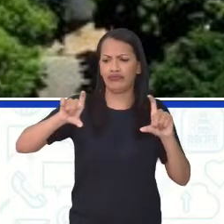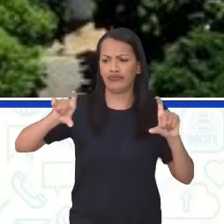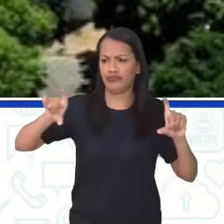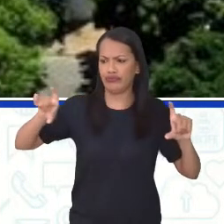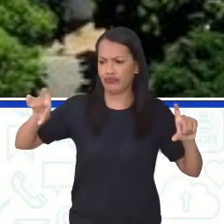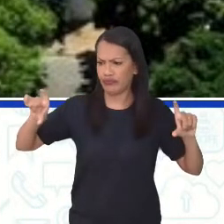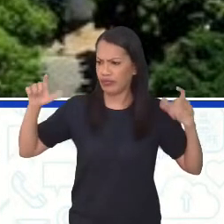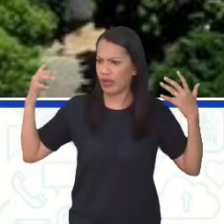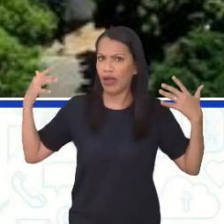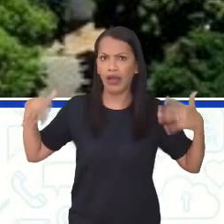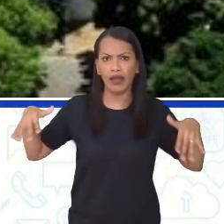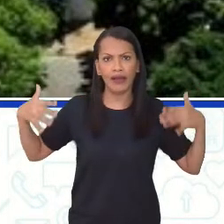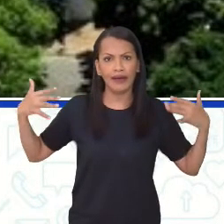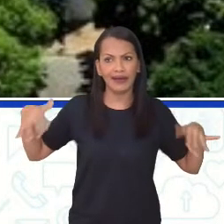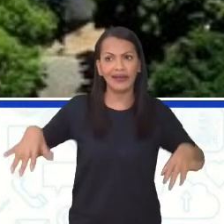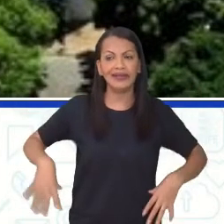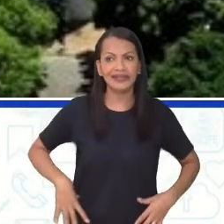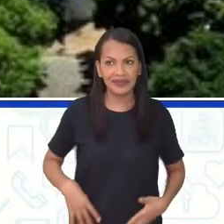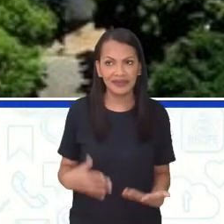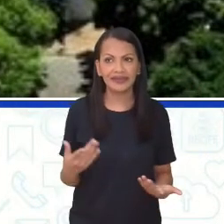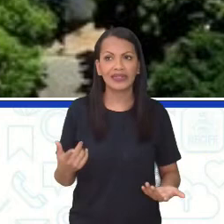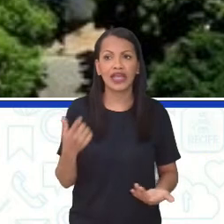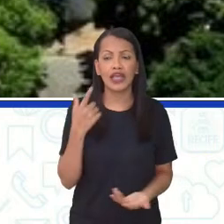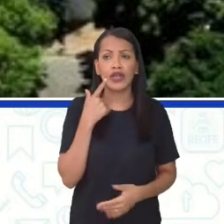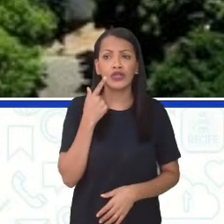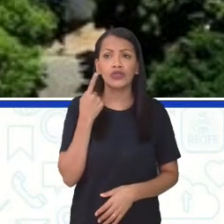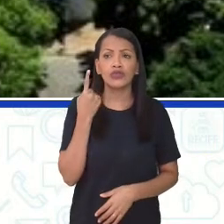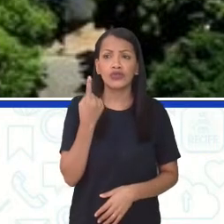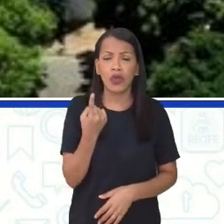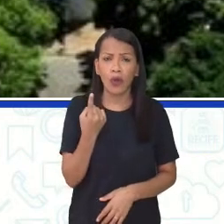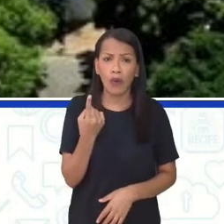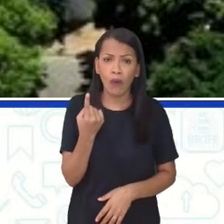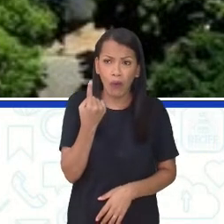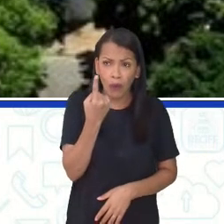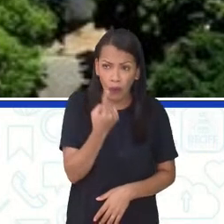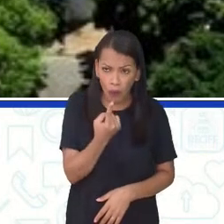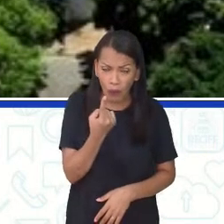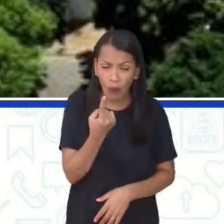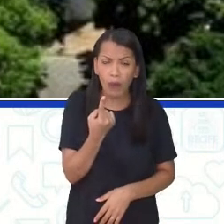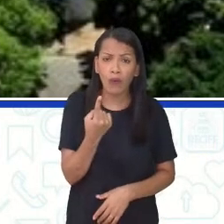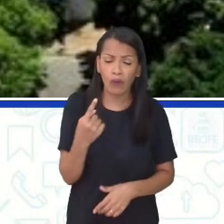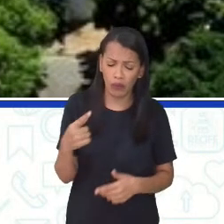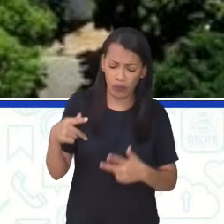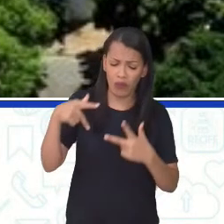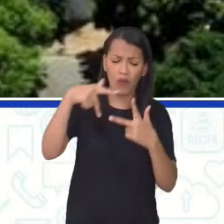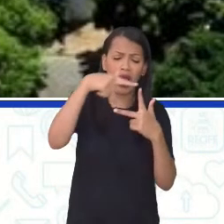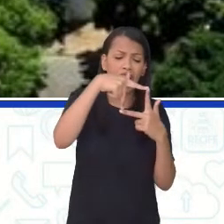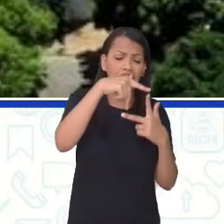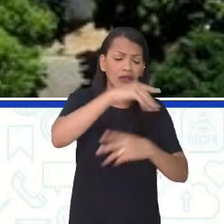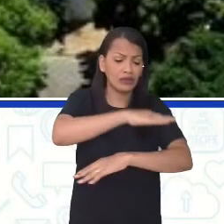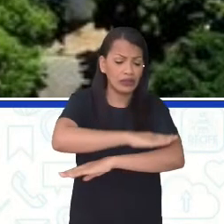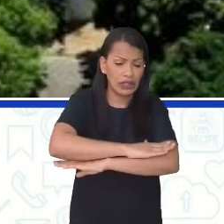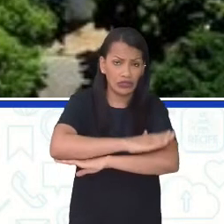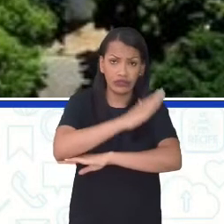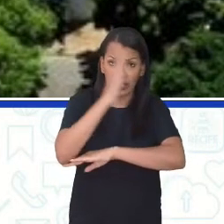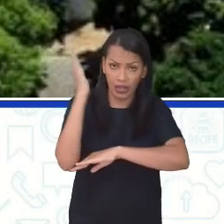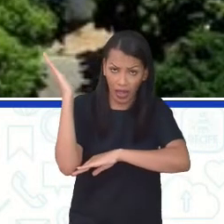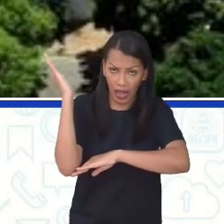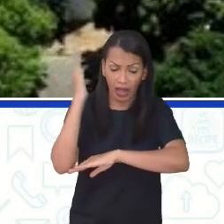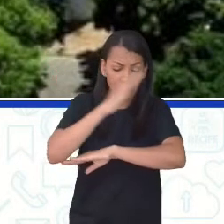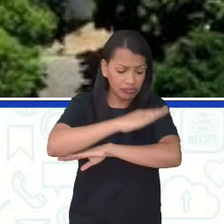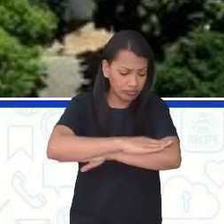comprido. Ali não é só o quadradinho da janela? Tá, é verdade. Você